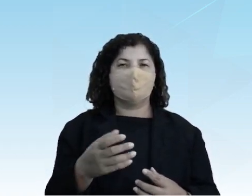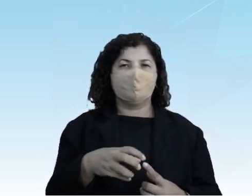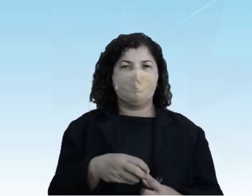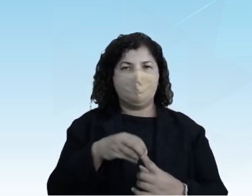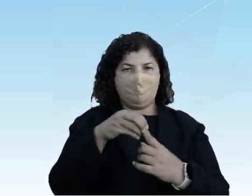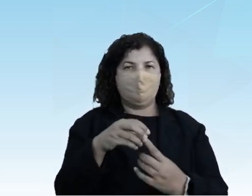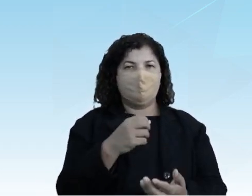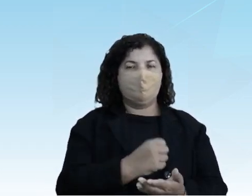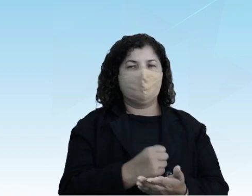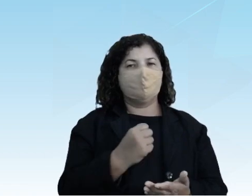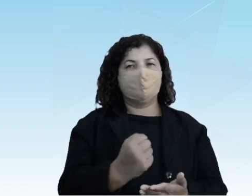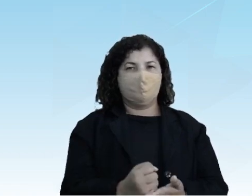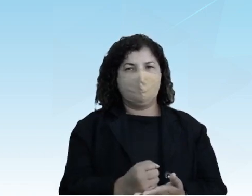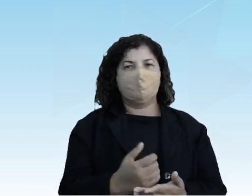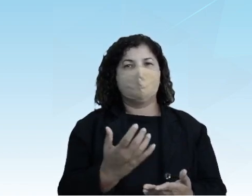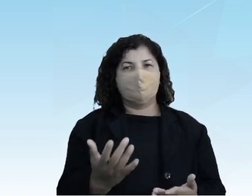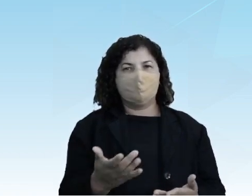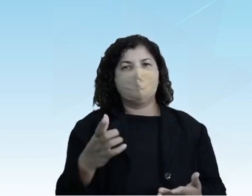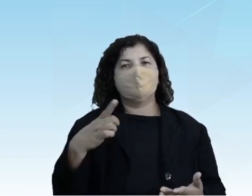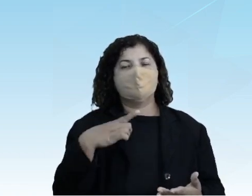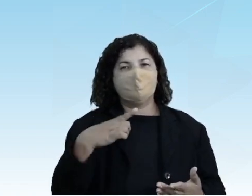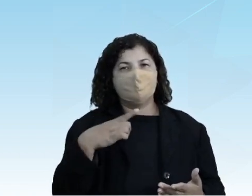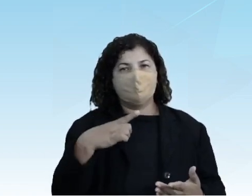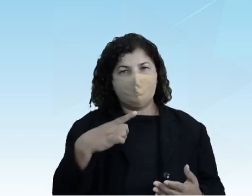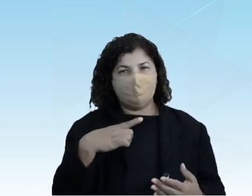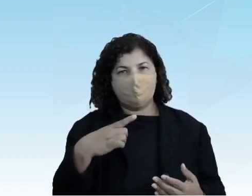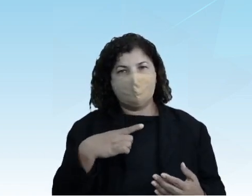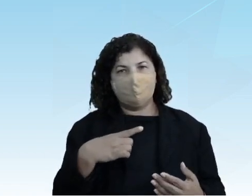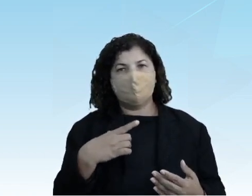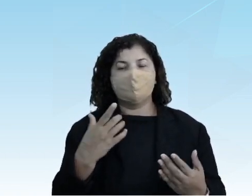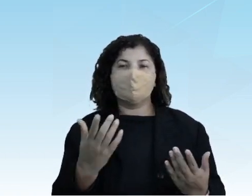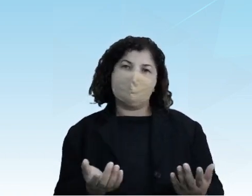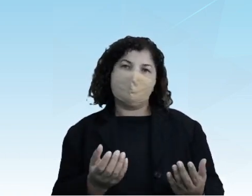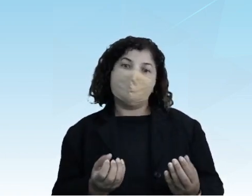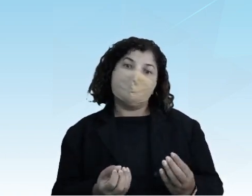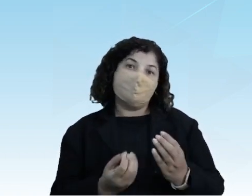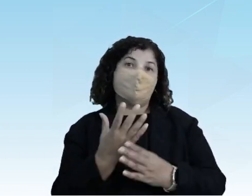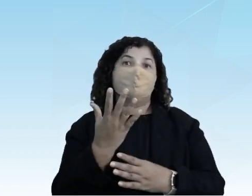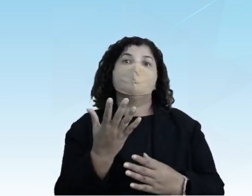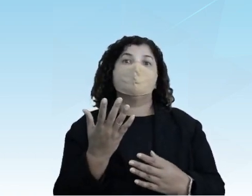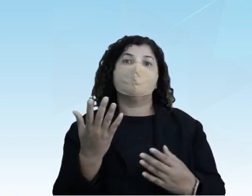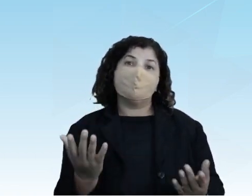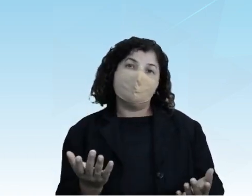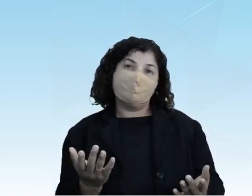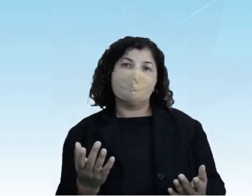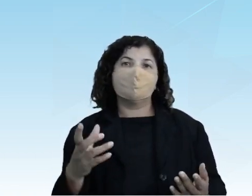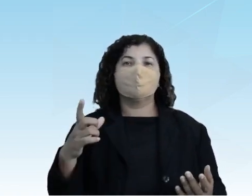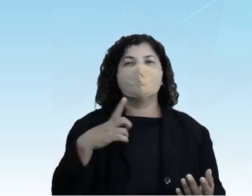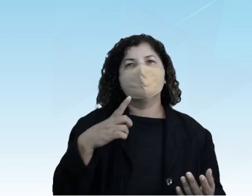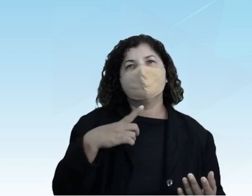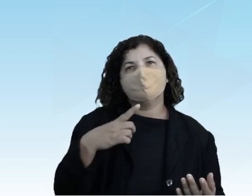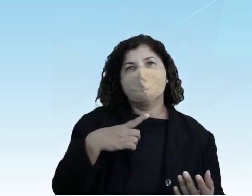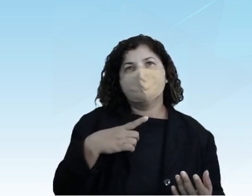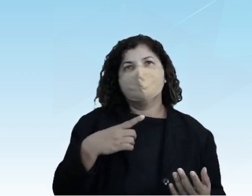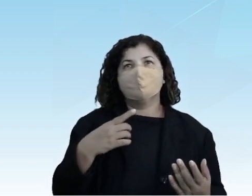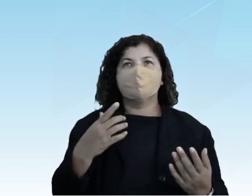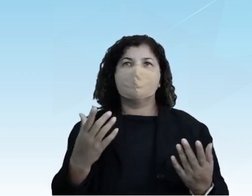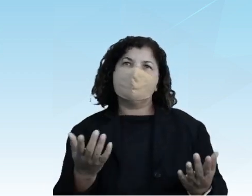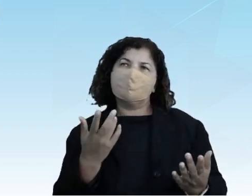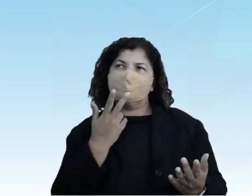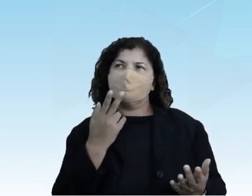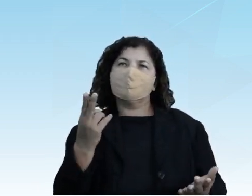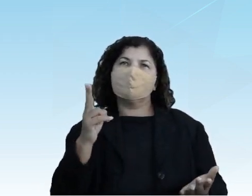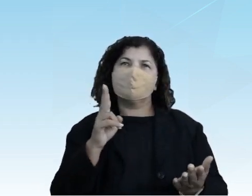principal documento que nós temos para esse acontecimento? Quem pensou na carta